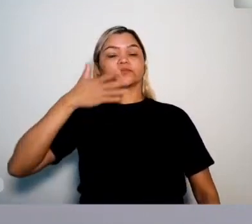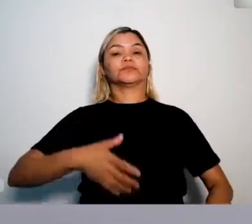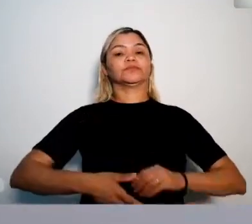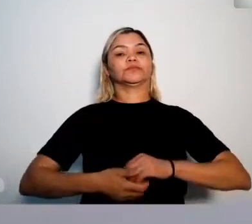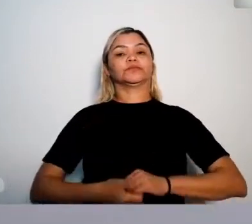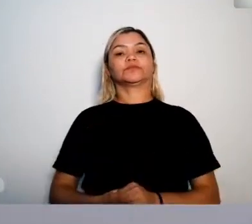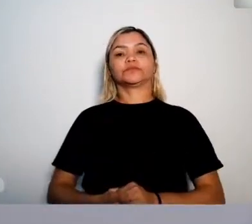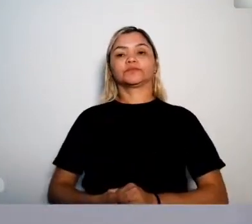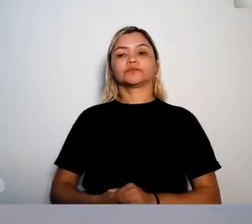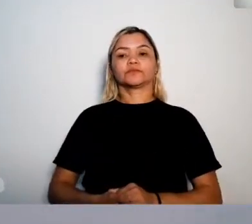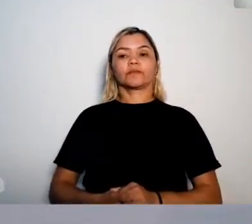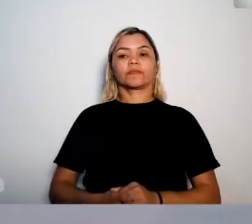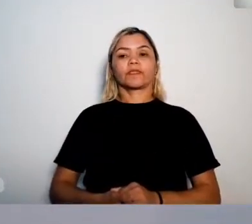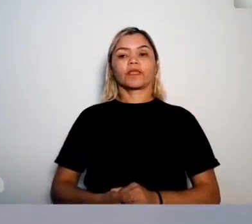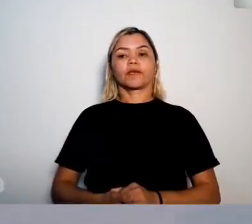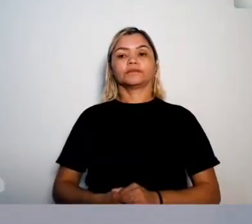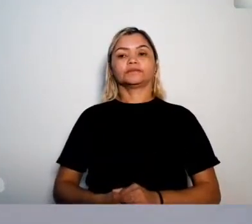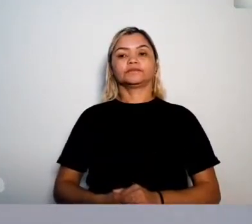Cadê o projeto?